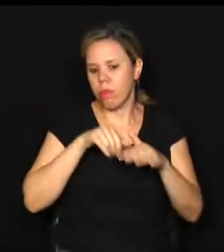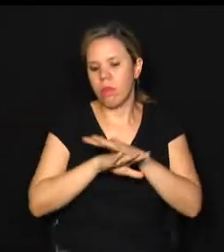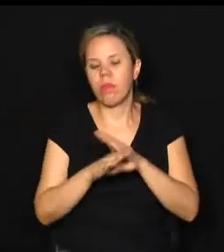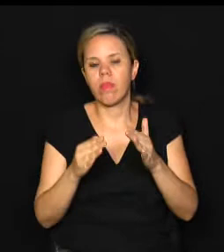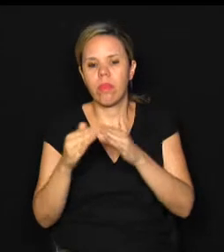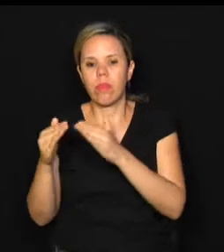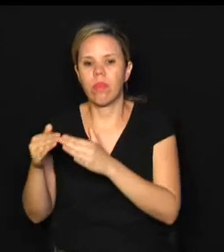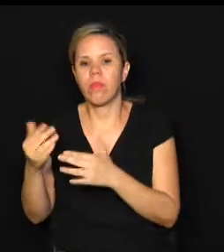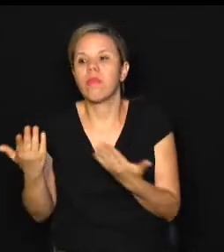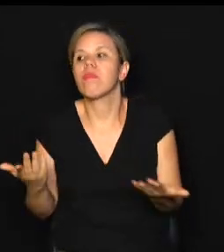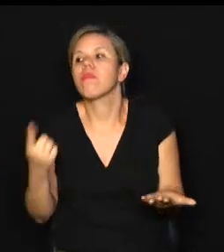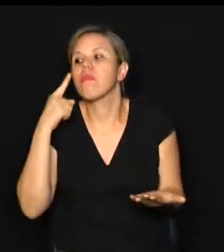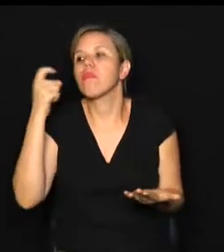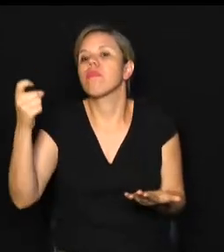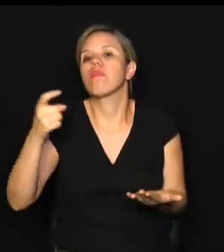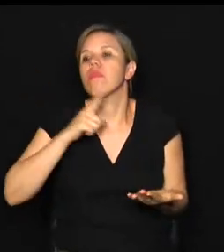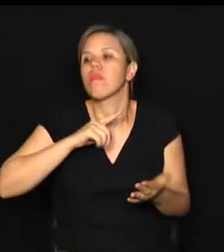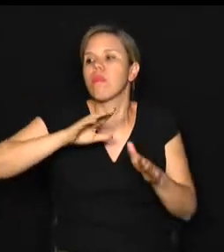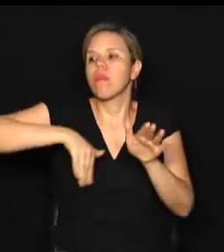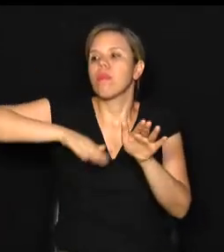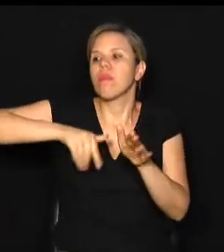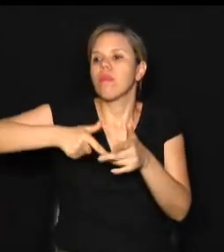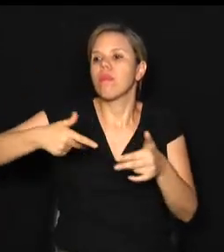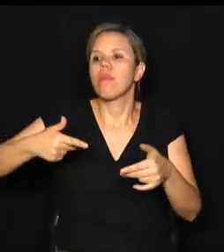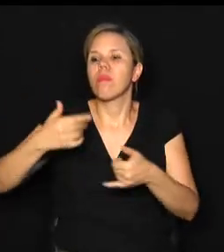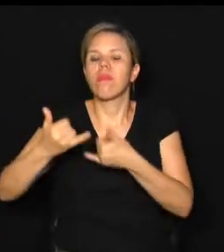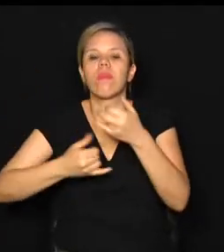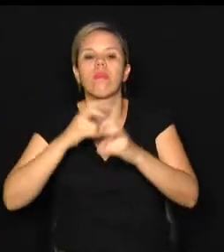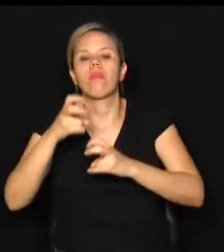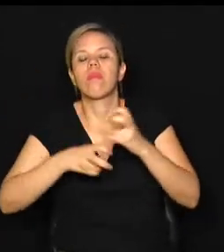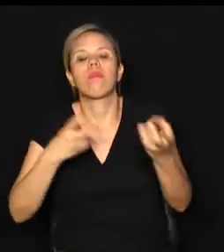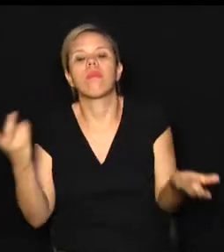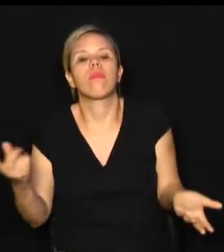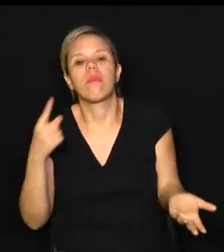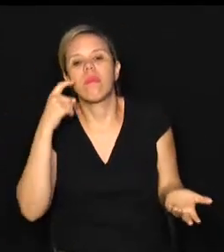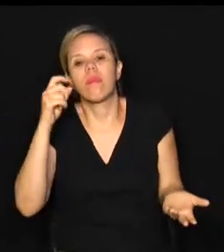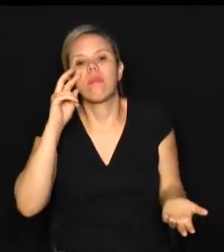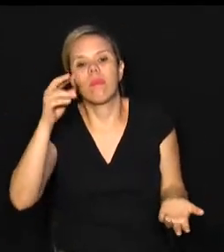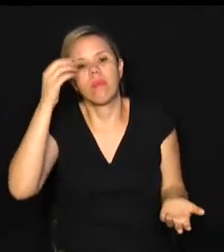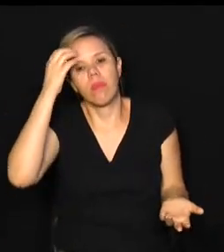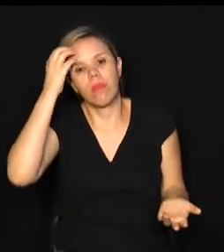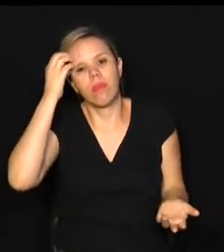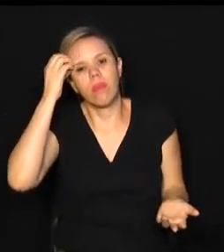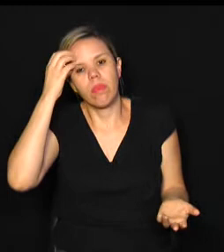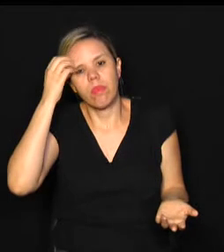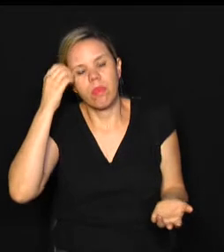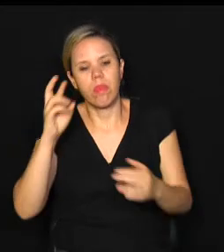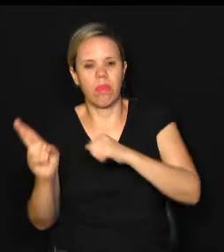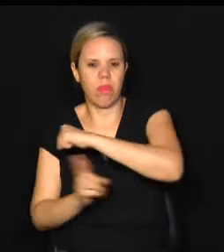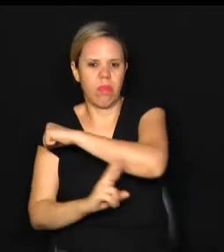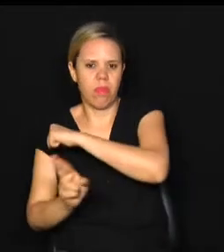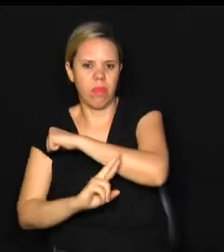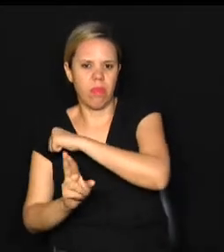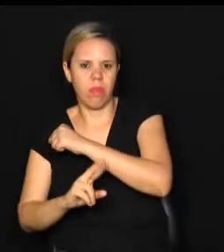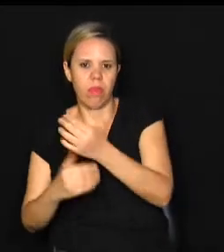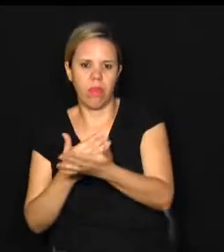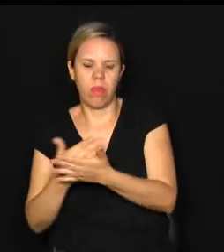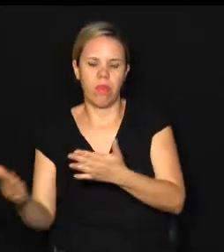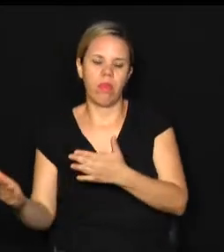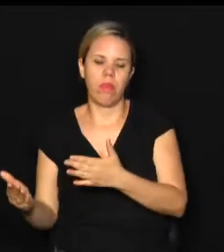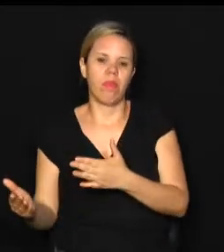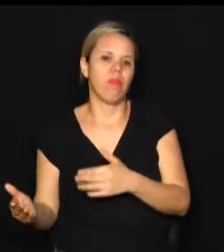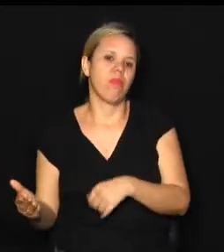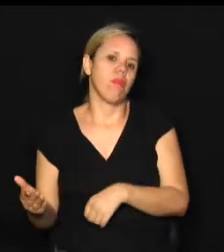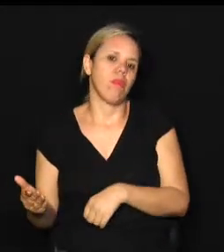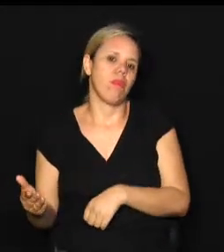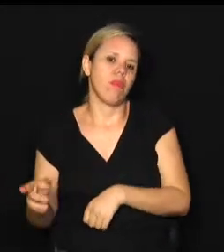num clube náutico? Né? O que nós vemos é uma rodovia que nasce lá na Dom Pedro